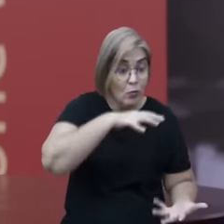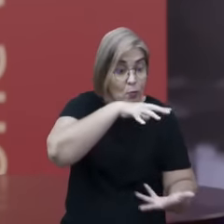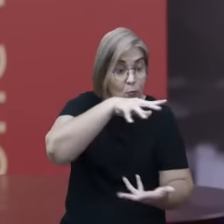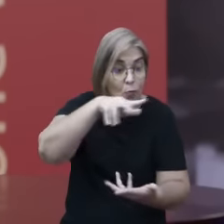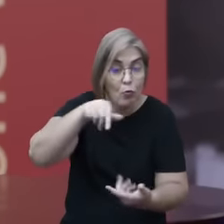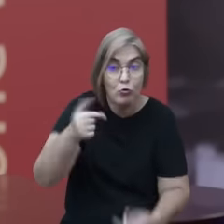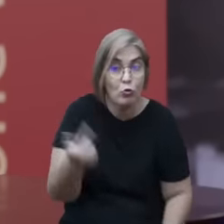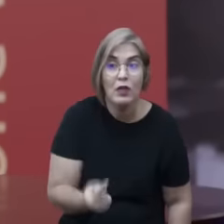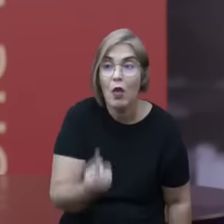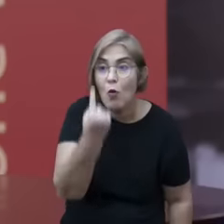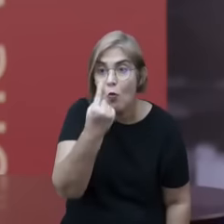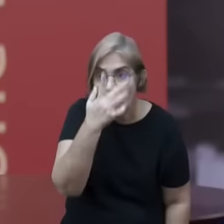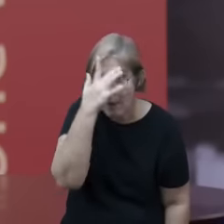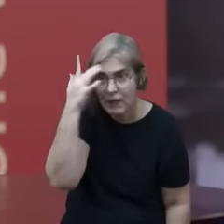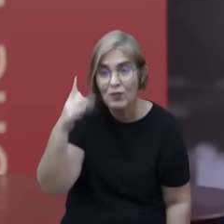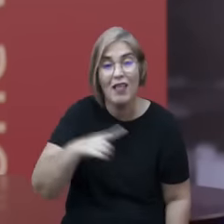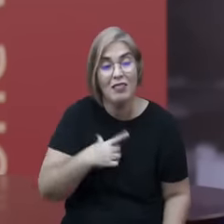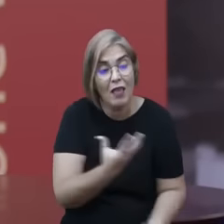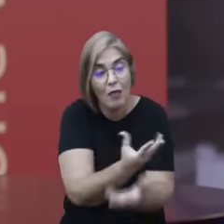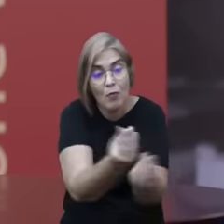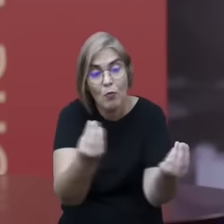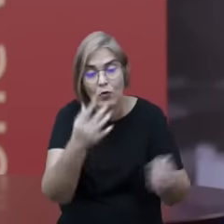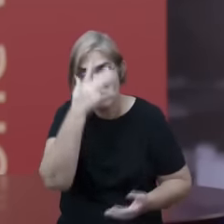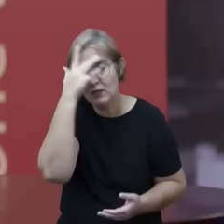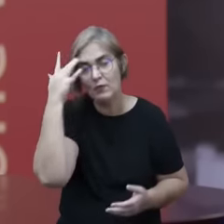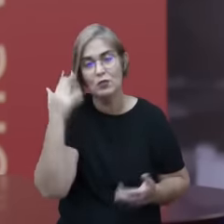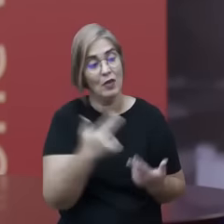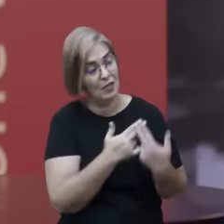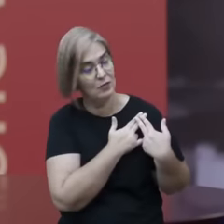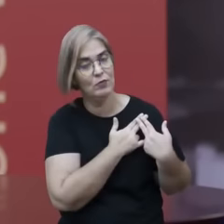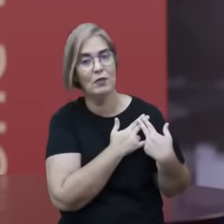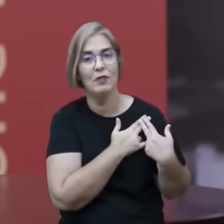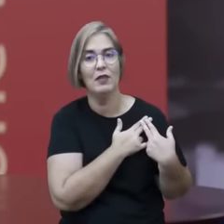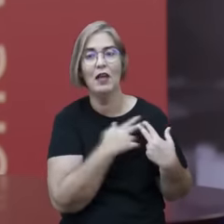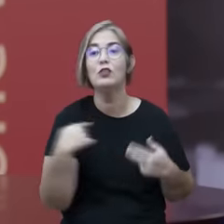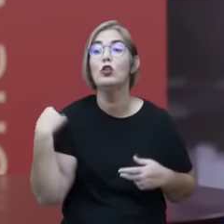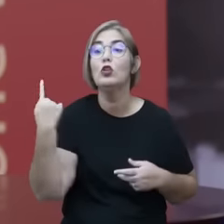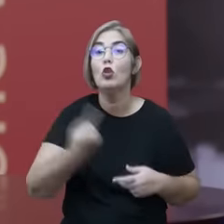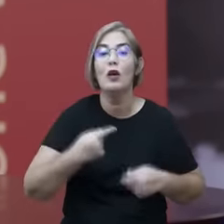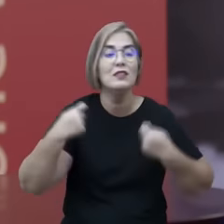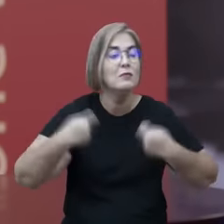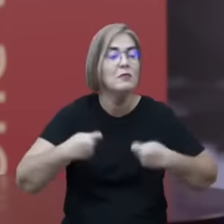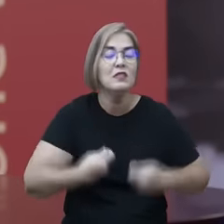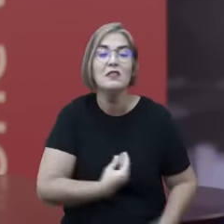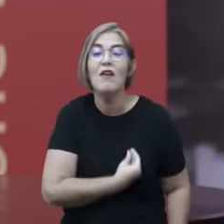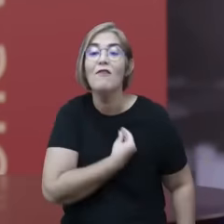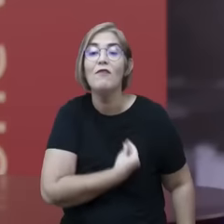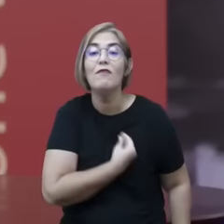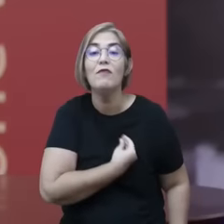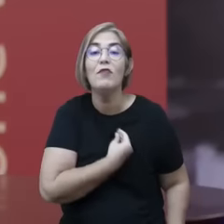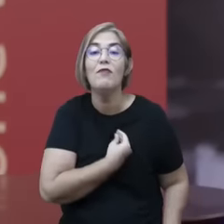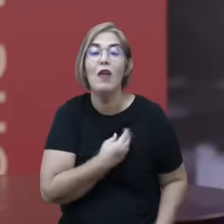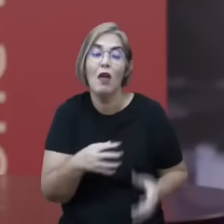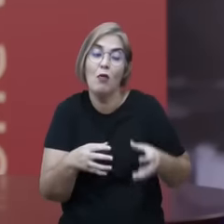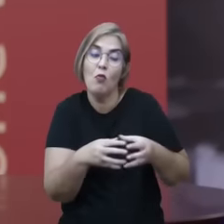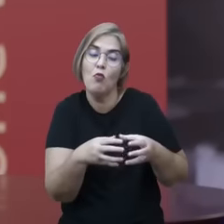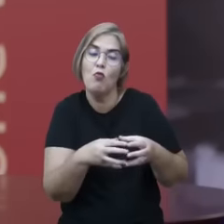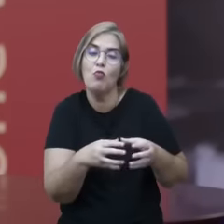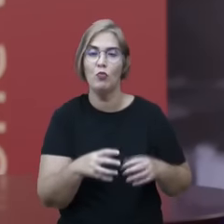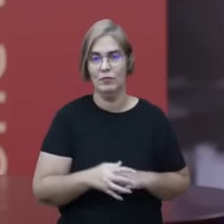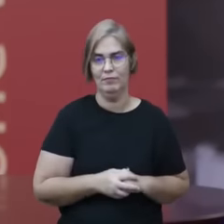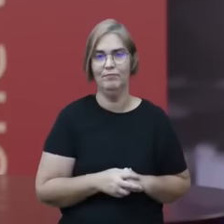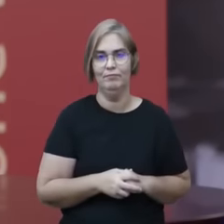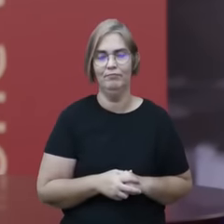e nessa necessidade de reconstruir de algum modo ou de de articular algum tipo de sentido. Então, de um lado, né,